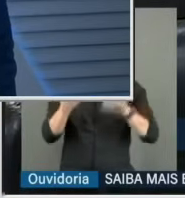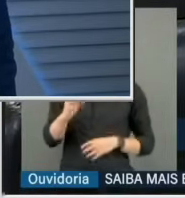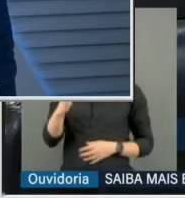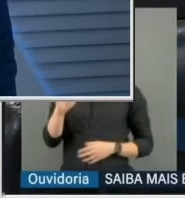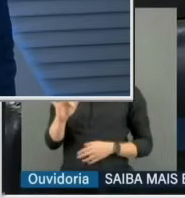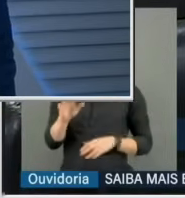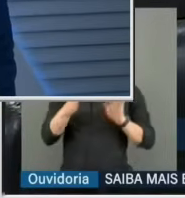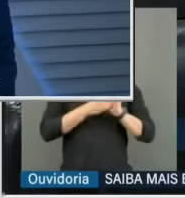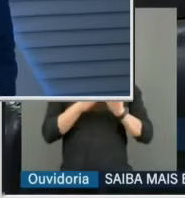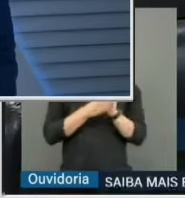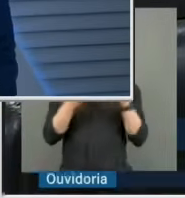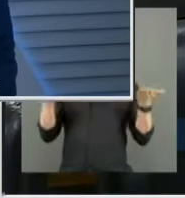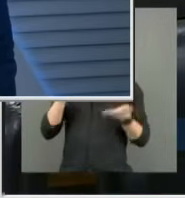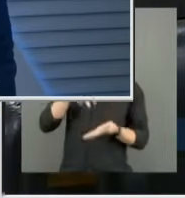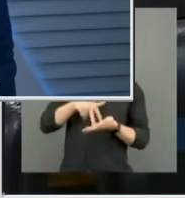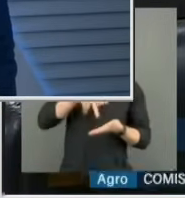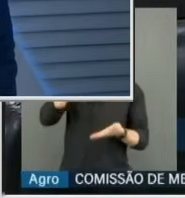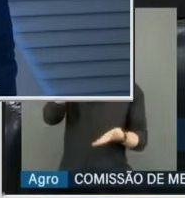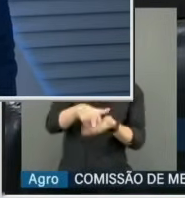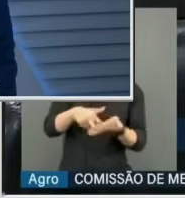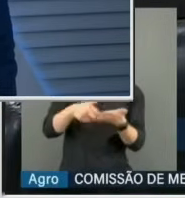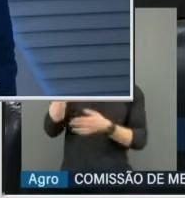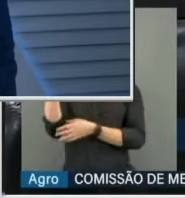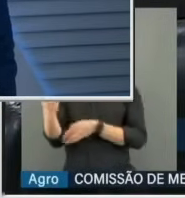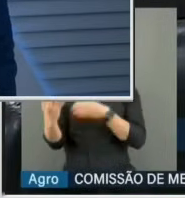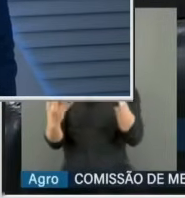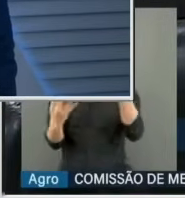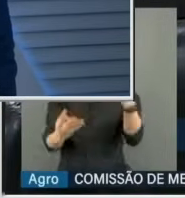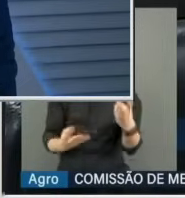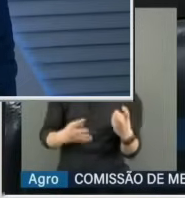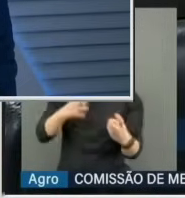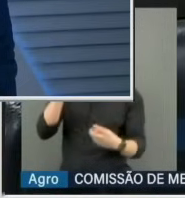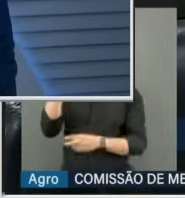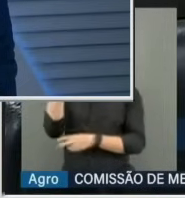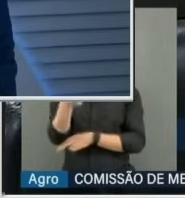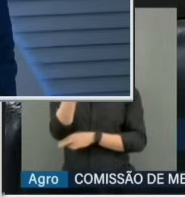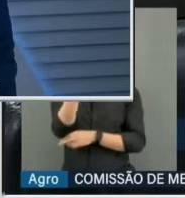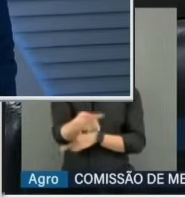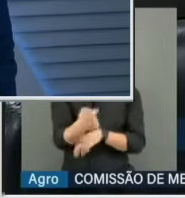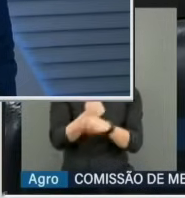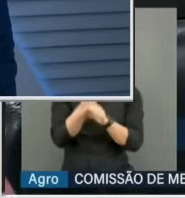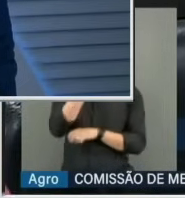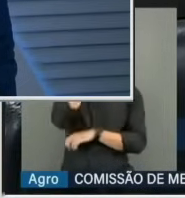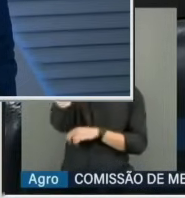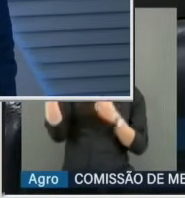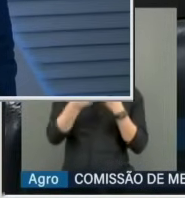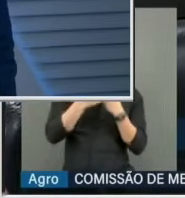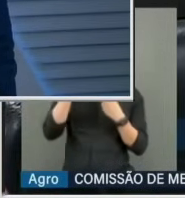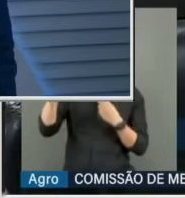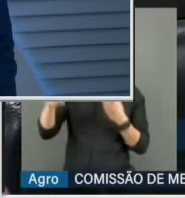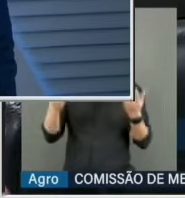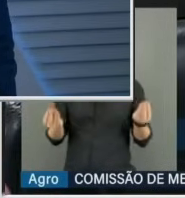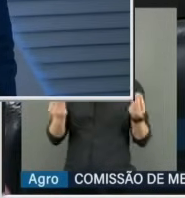e senadores, dizendo que esse tipo de comissão é importante para debater, analisar e investigar